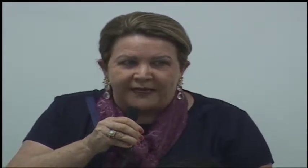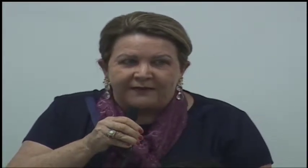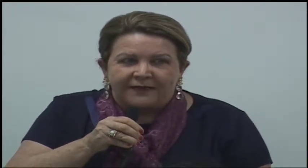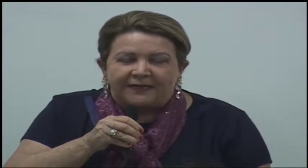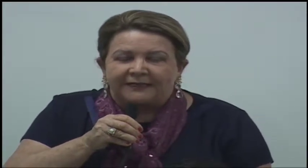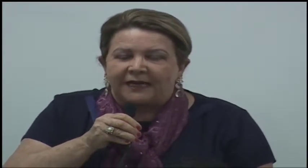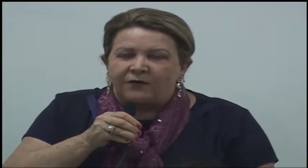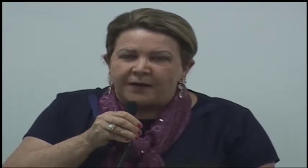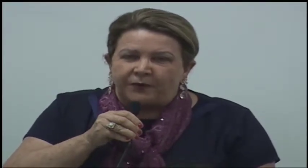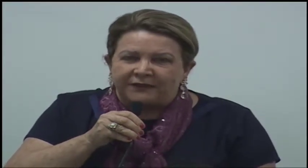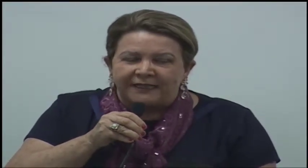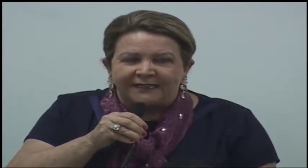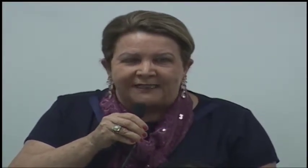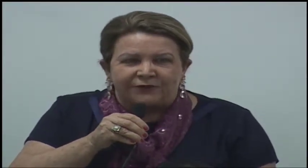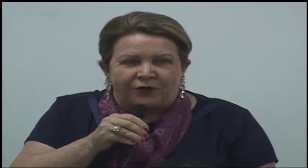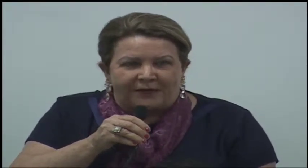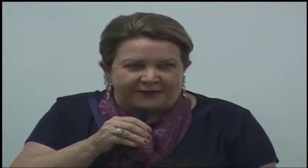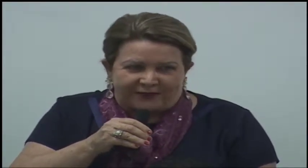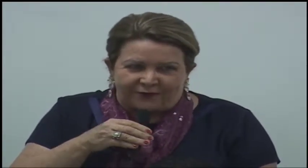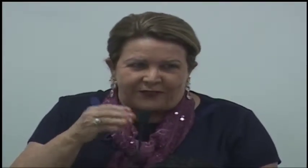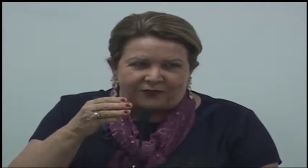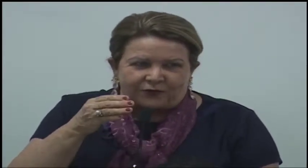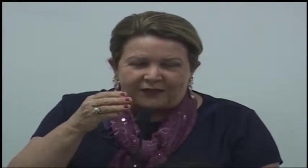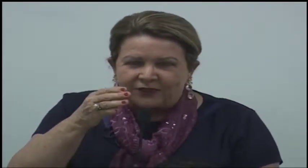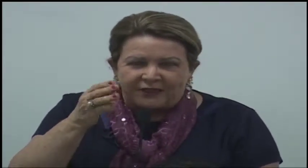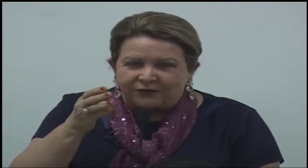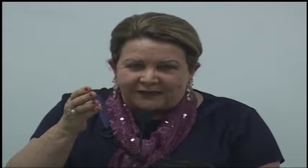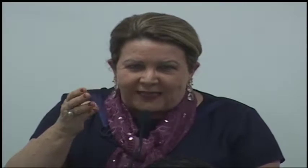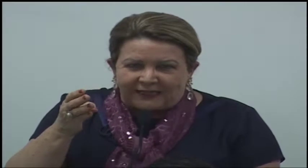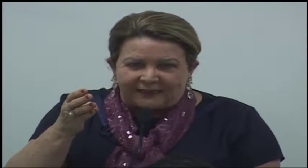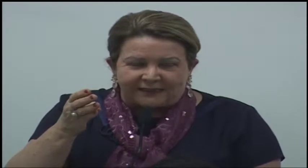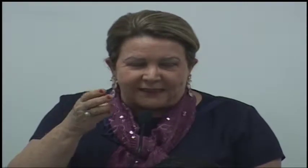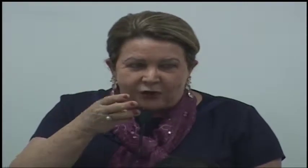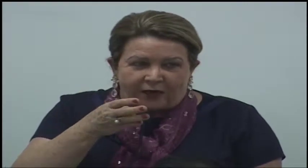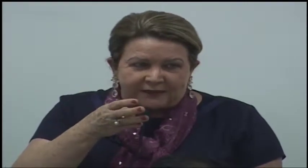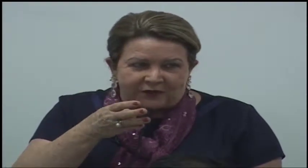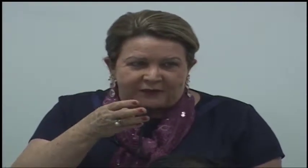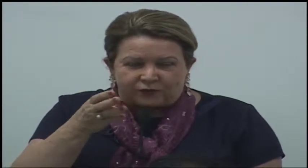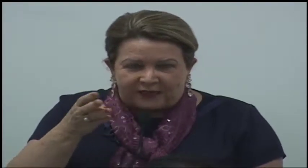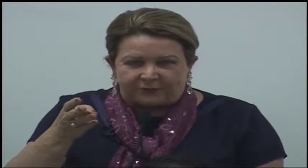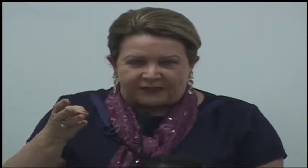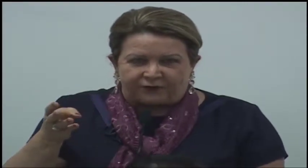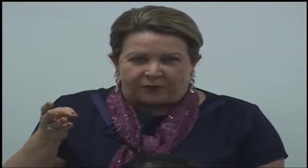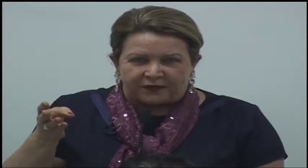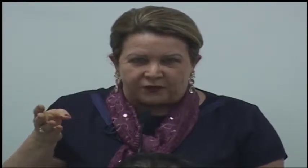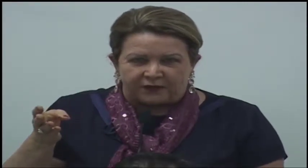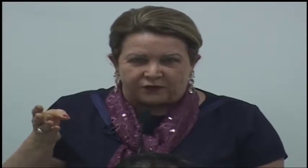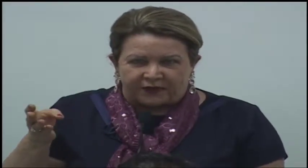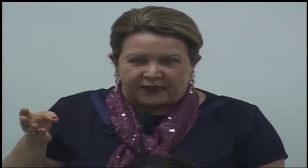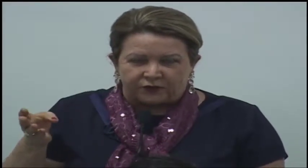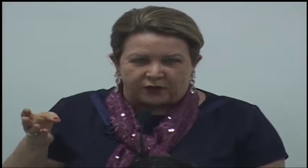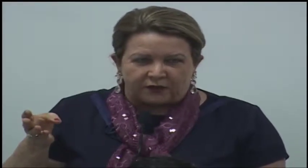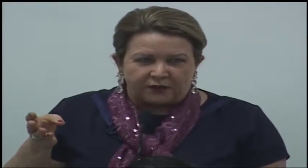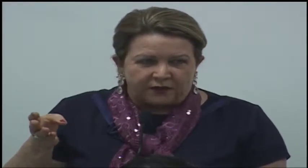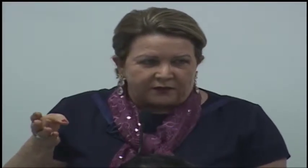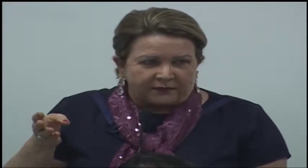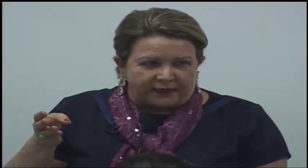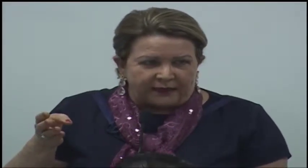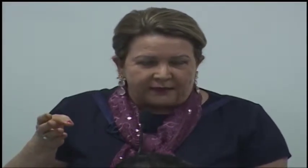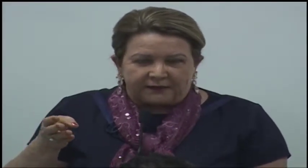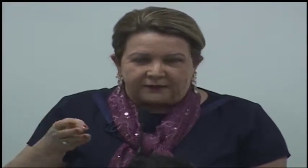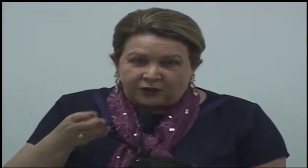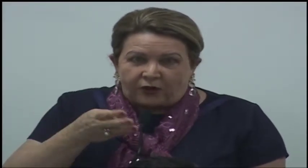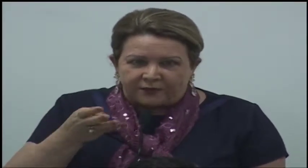inteiro, né? Então, é importante essas informações, está vendo? A gente não tem essa... Se nós, às vezes, não temos essas informações, o vereador,